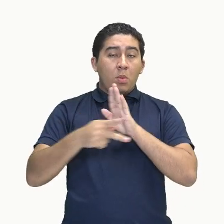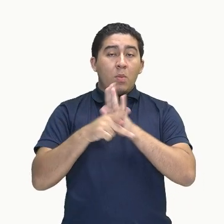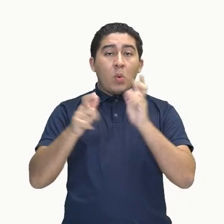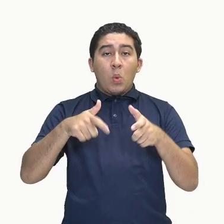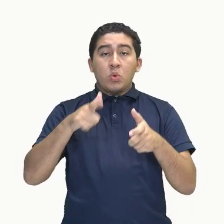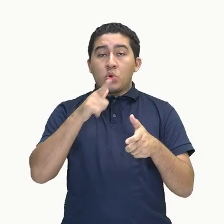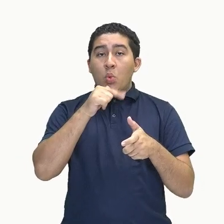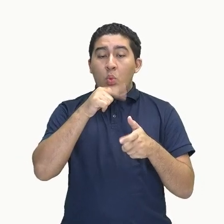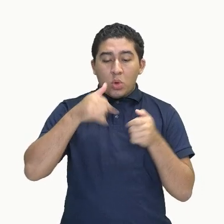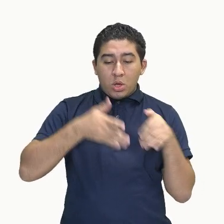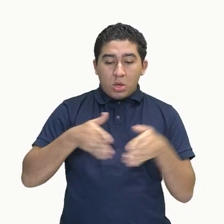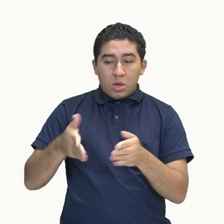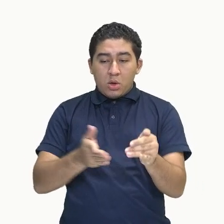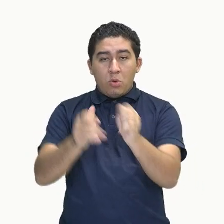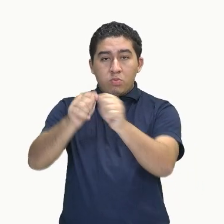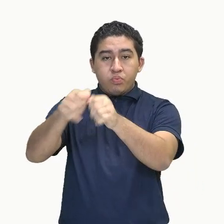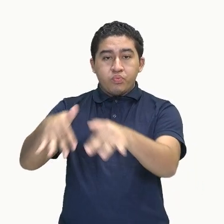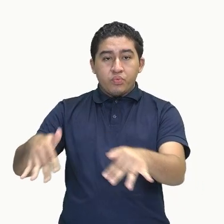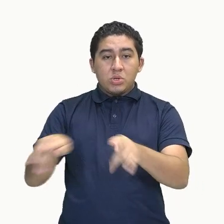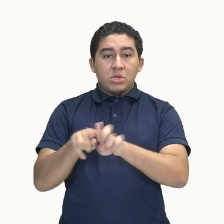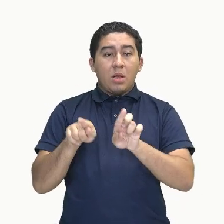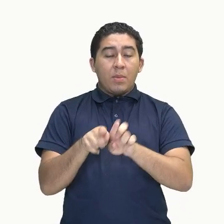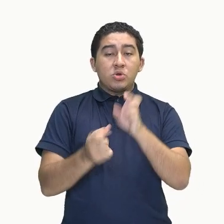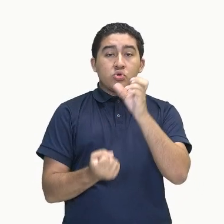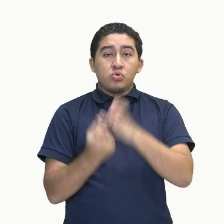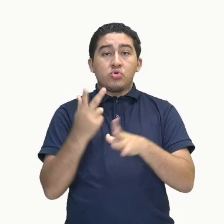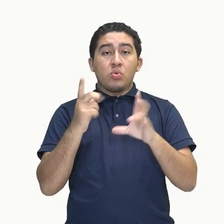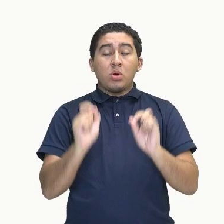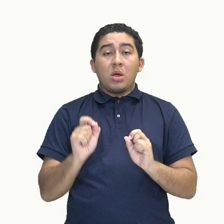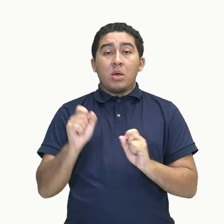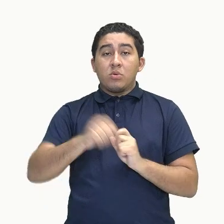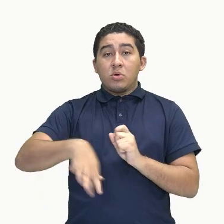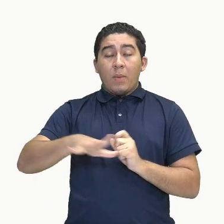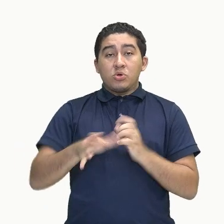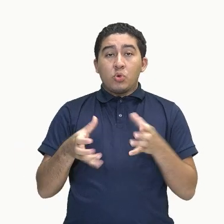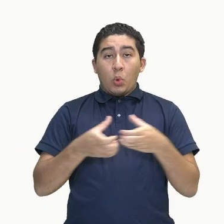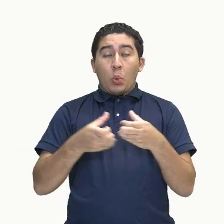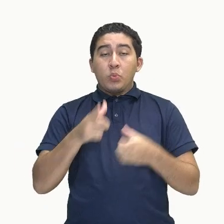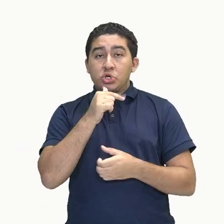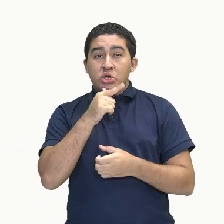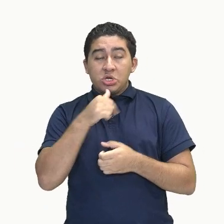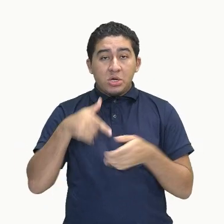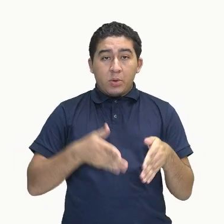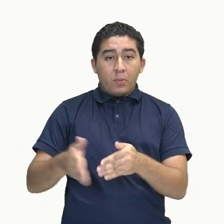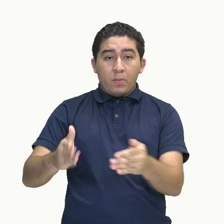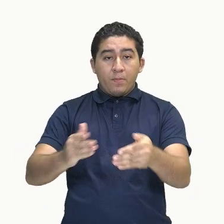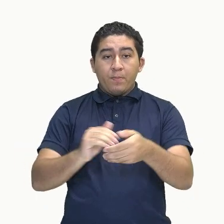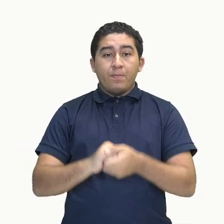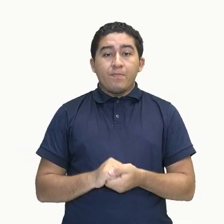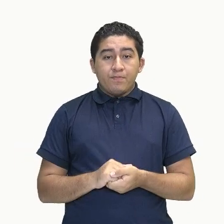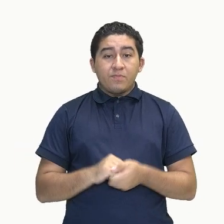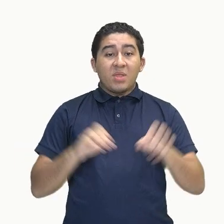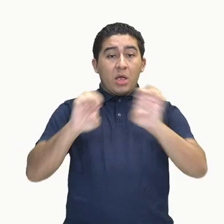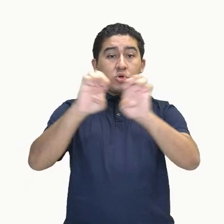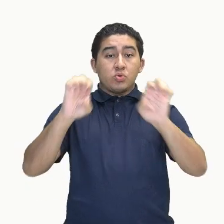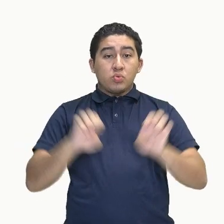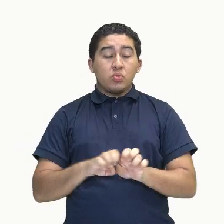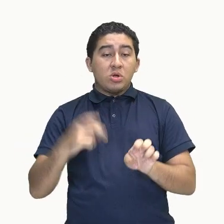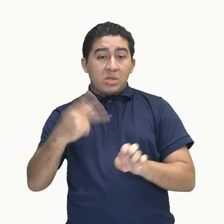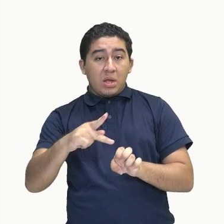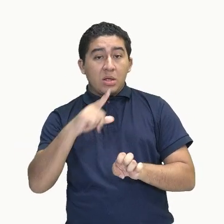E isso vai formar o quê? Uma bacia hidrográfica. A estrutura da bacia hidrográfica, nós temos